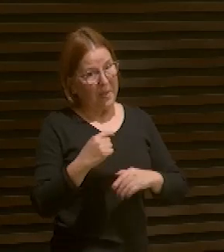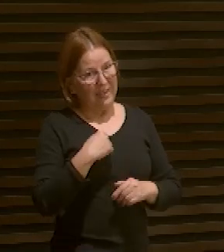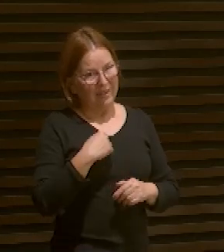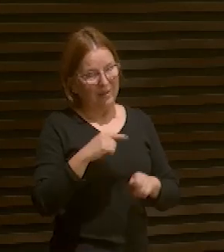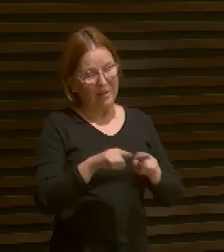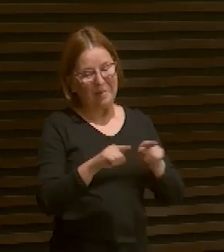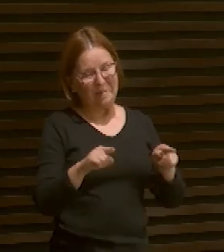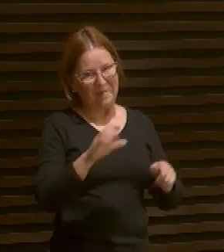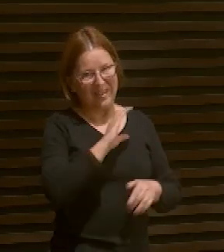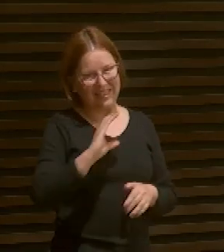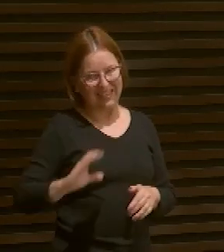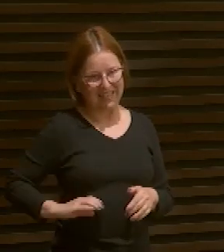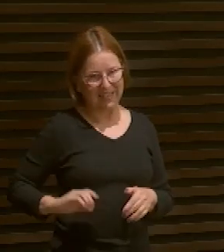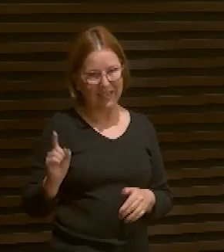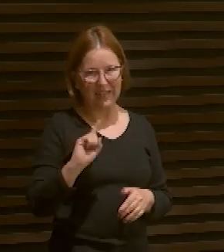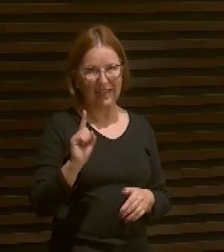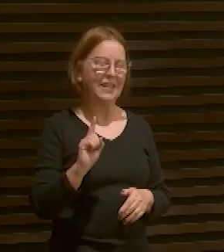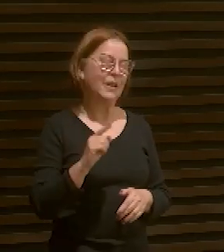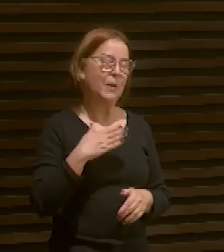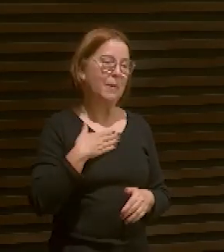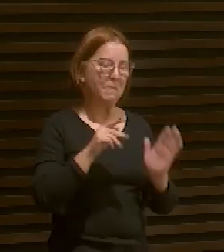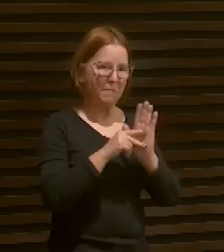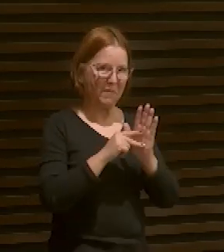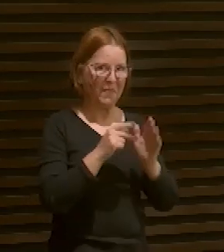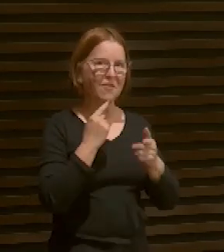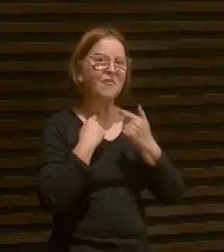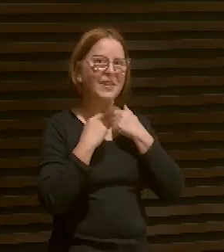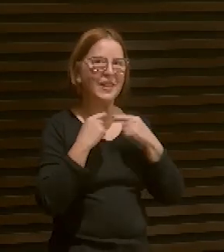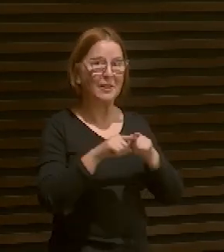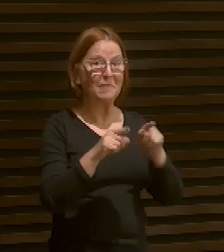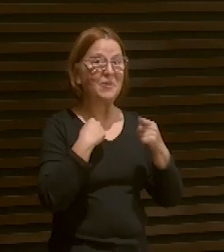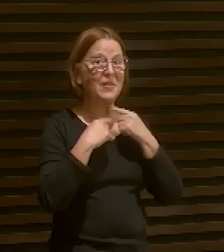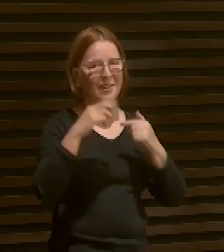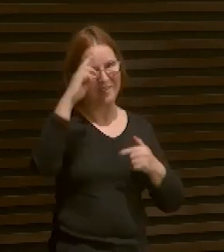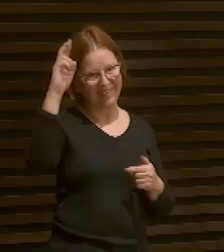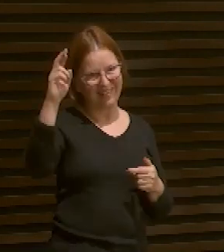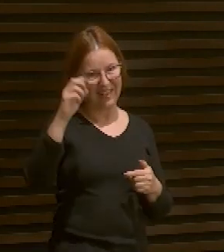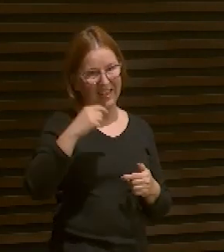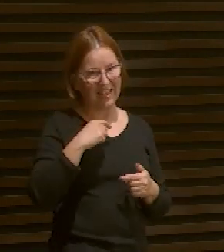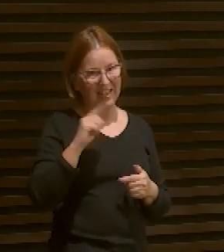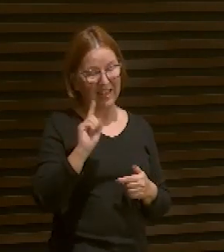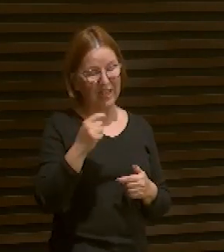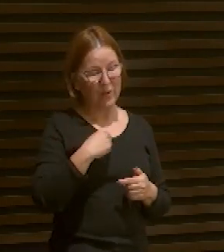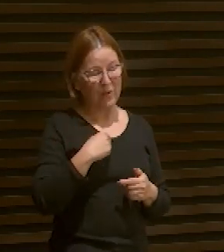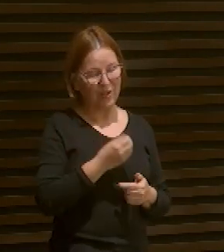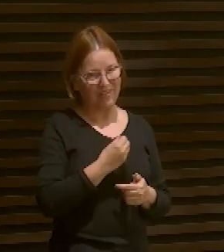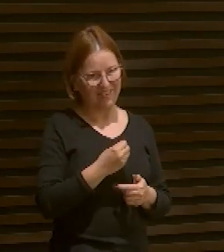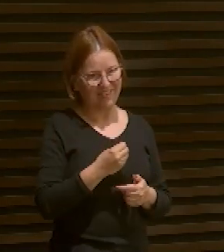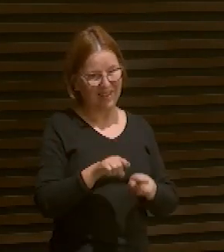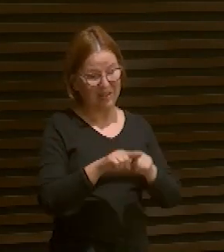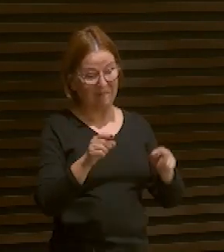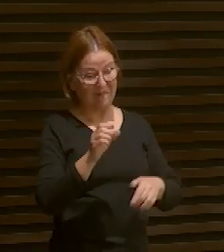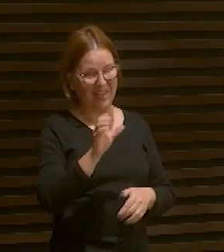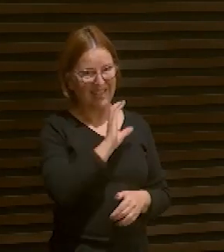minha vontade, mas a vontade do Senhor. Não sou eu mais quem vive, como disse Paulo, mas é Cristo